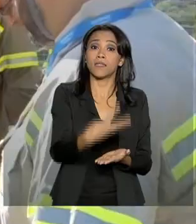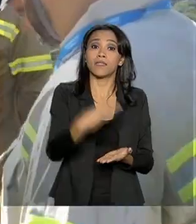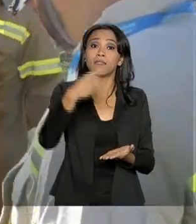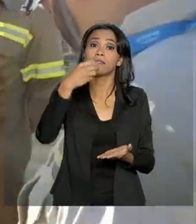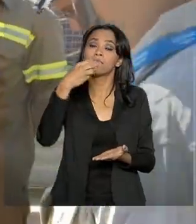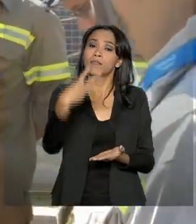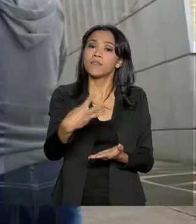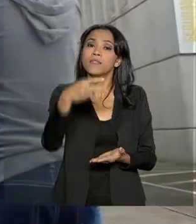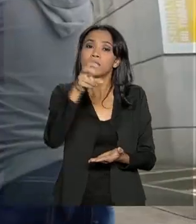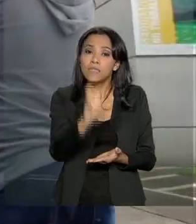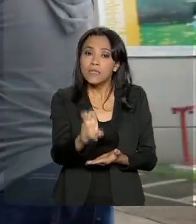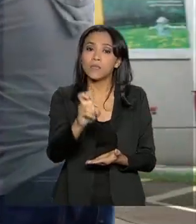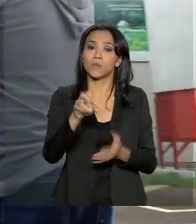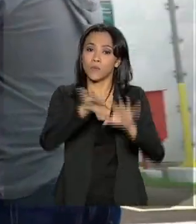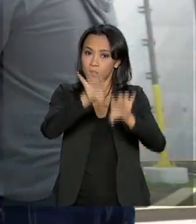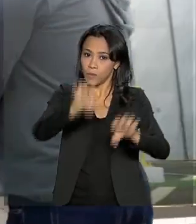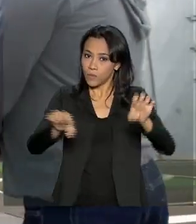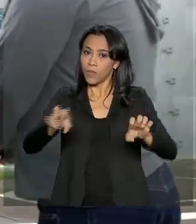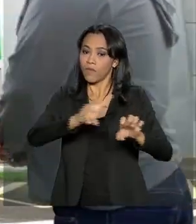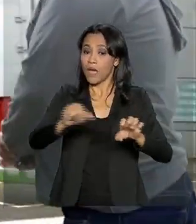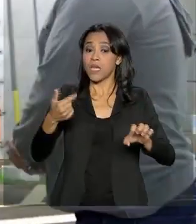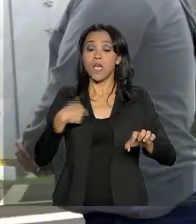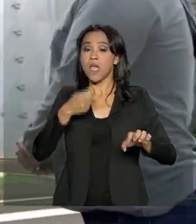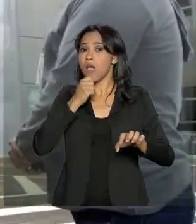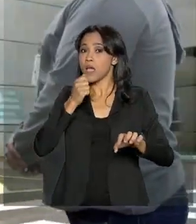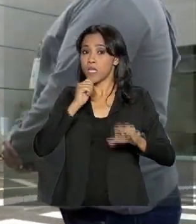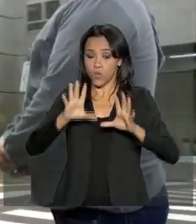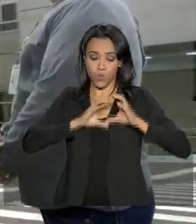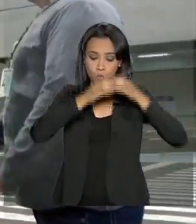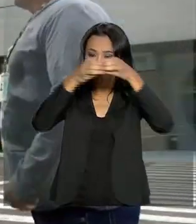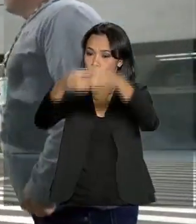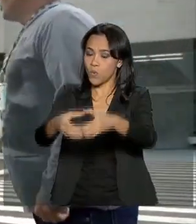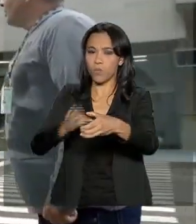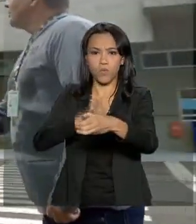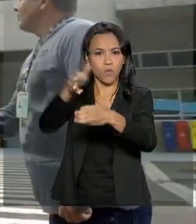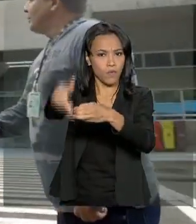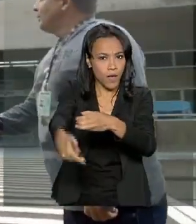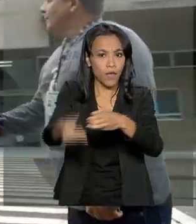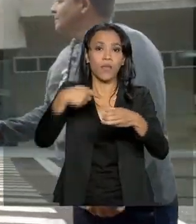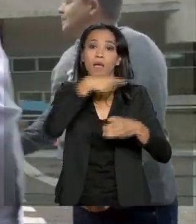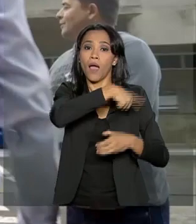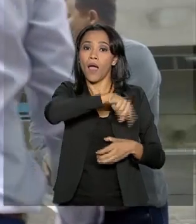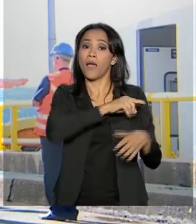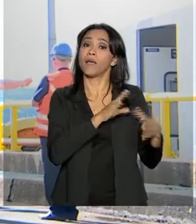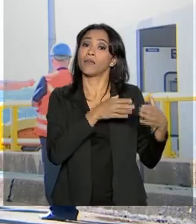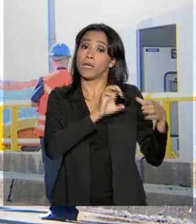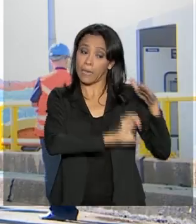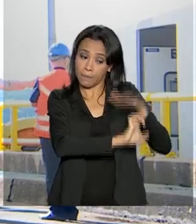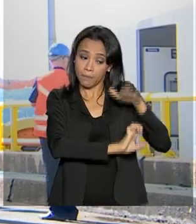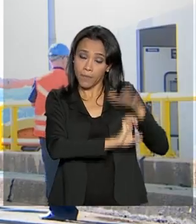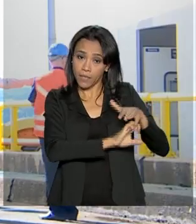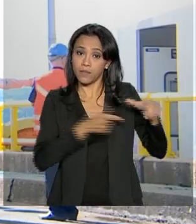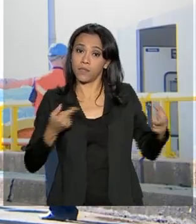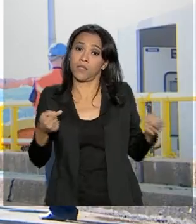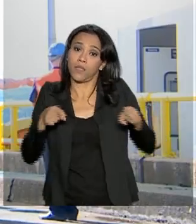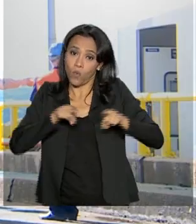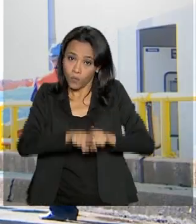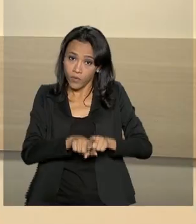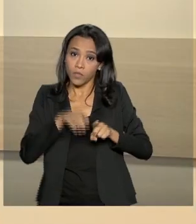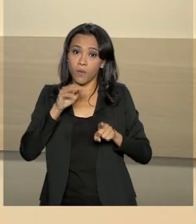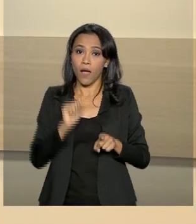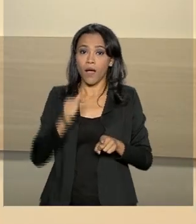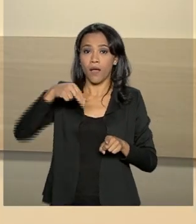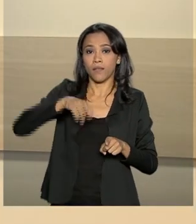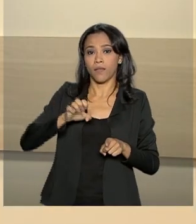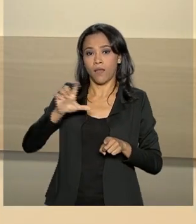os fiscais não forem, técnicos de agências estaduais e de empresas conveniadas com a ANEEL vão fazer as vistorias.